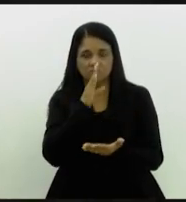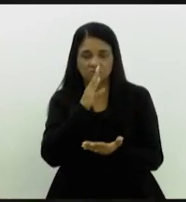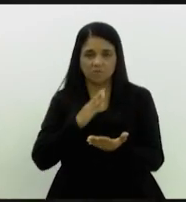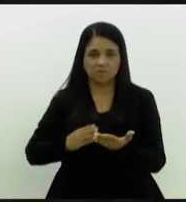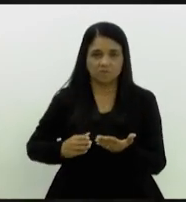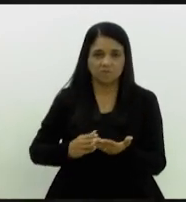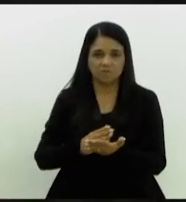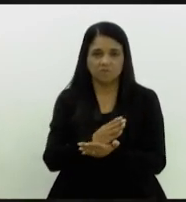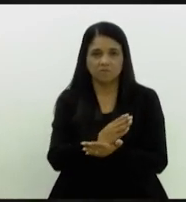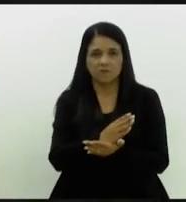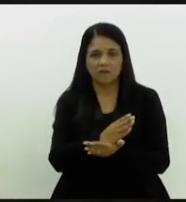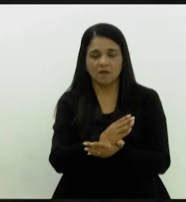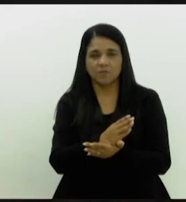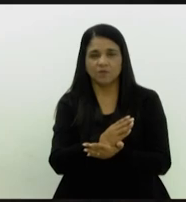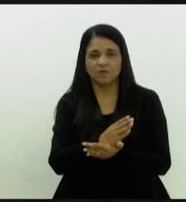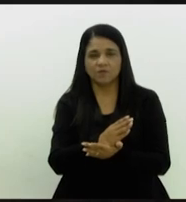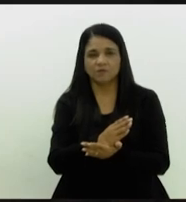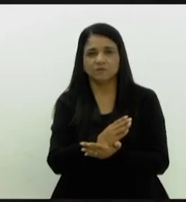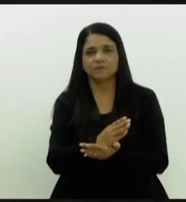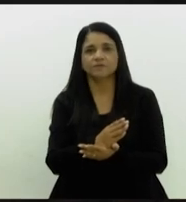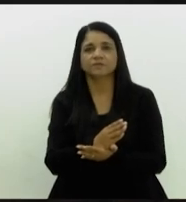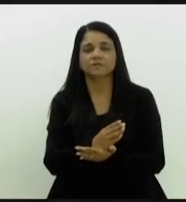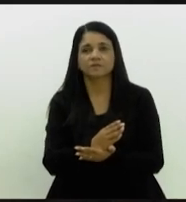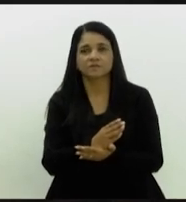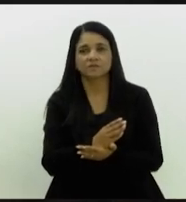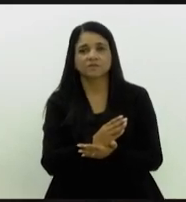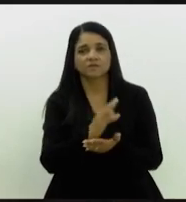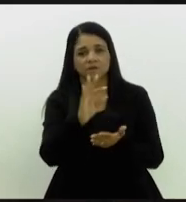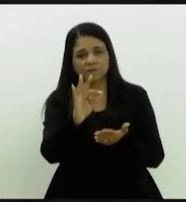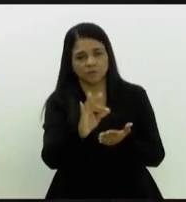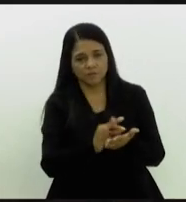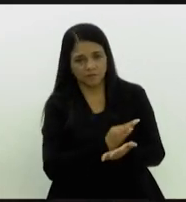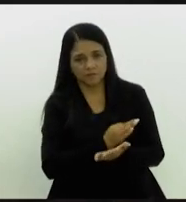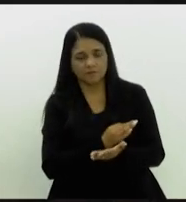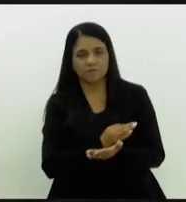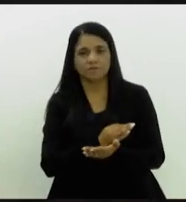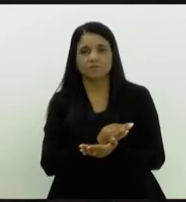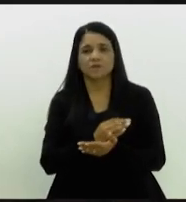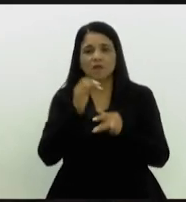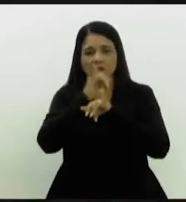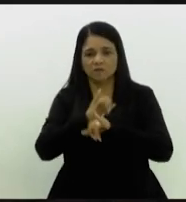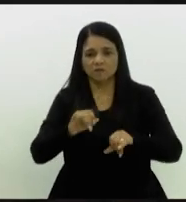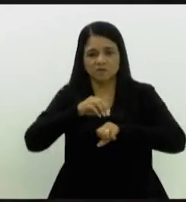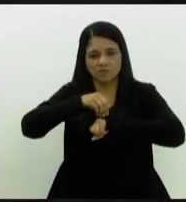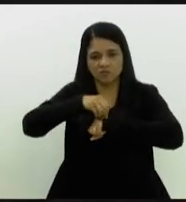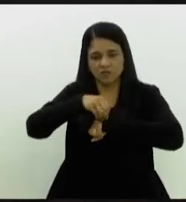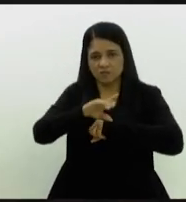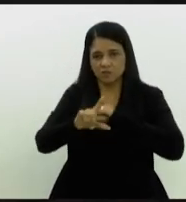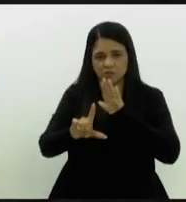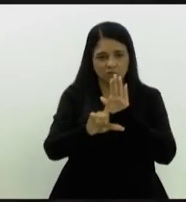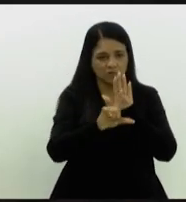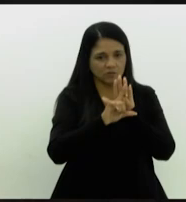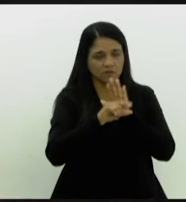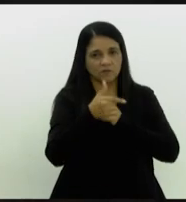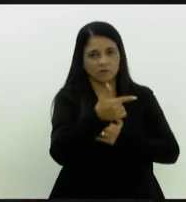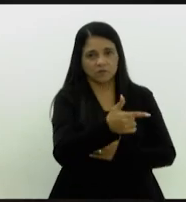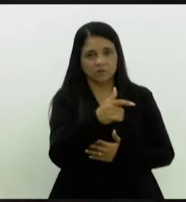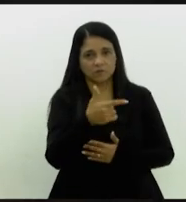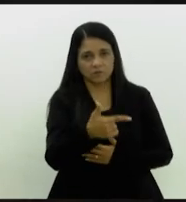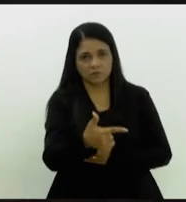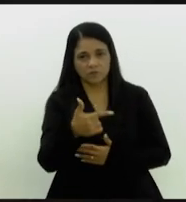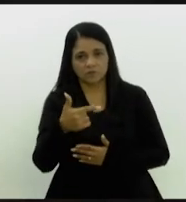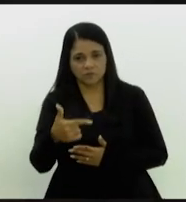que aprovam, permaneçam como estão. Aprovado, vai a promulgação. Anuncio, indicação legislativa